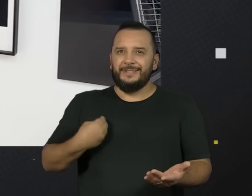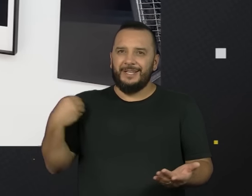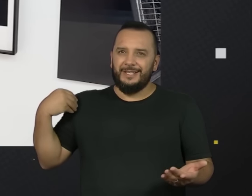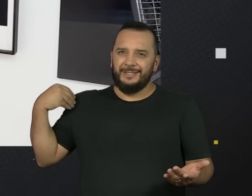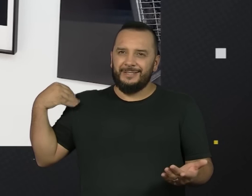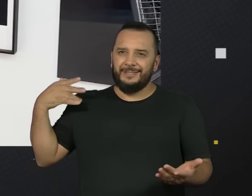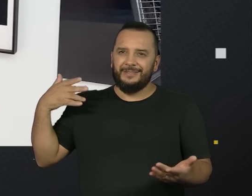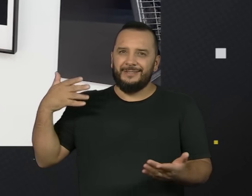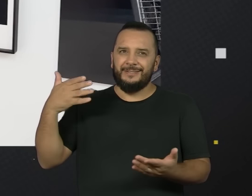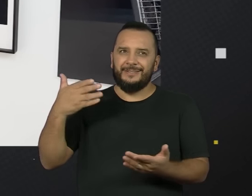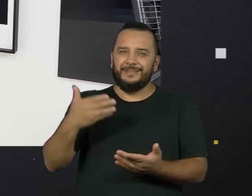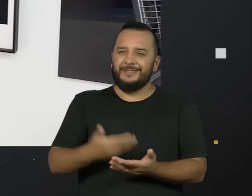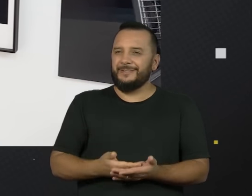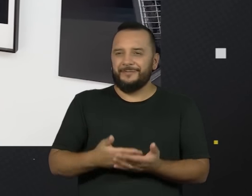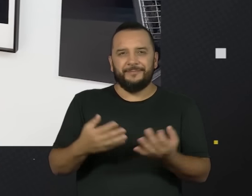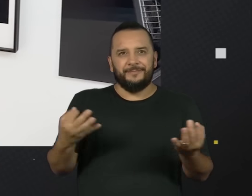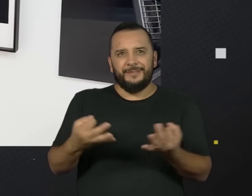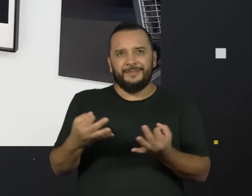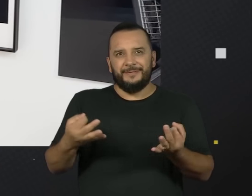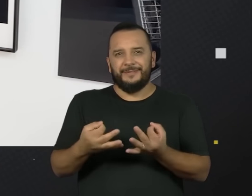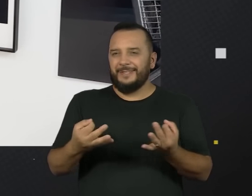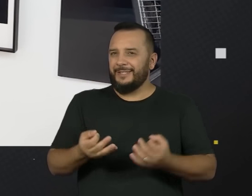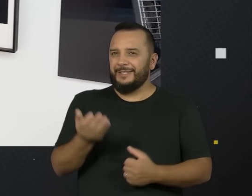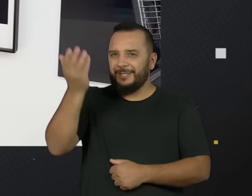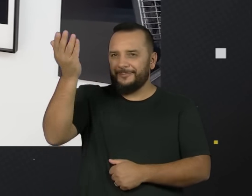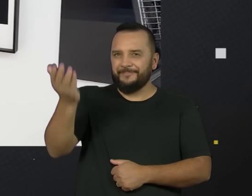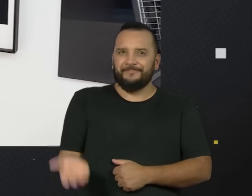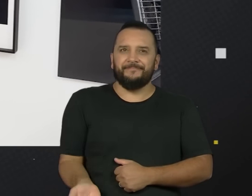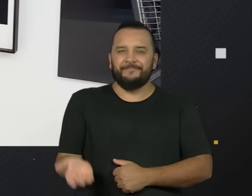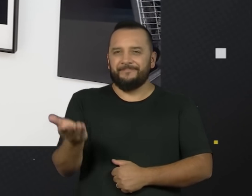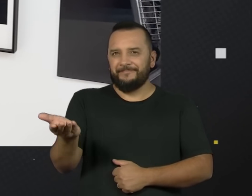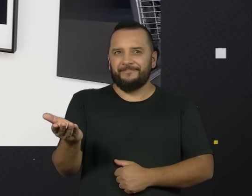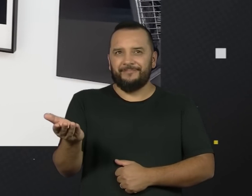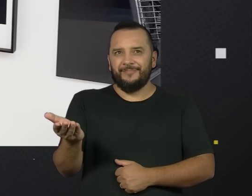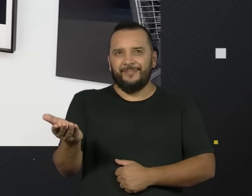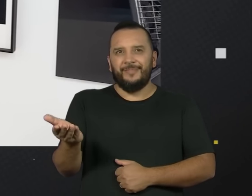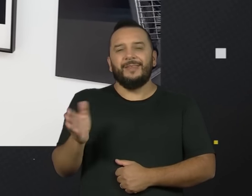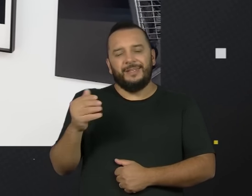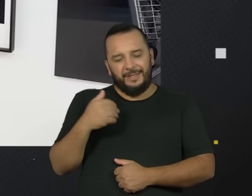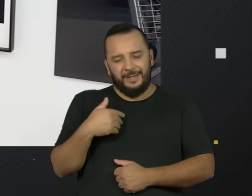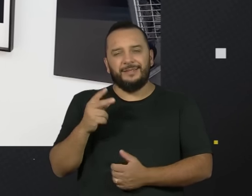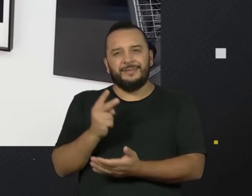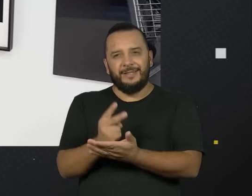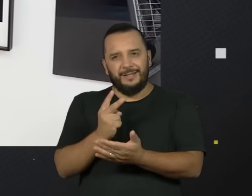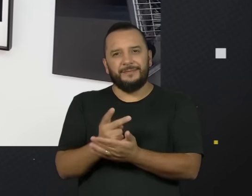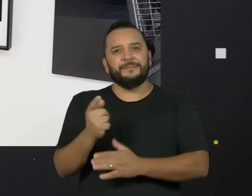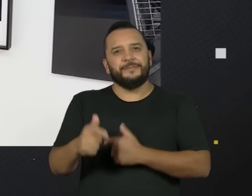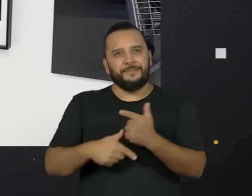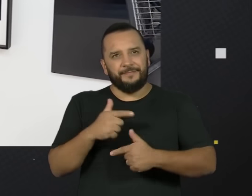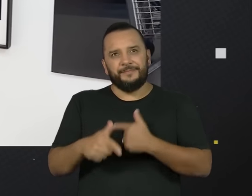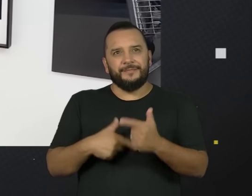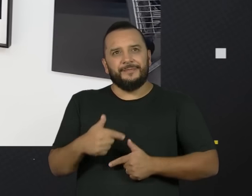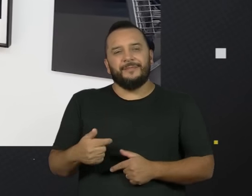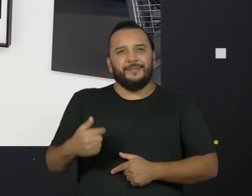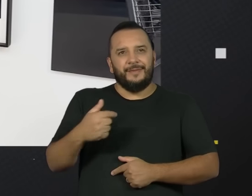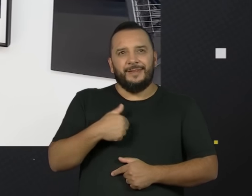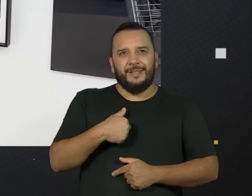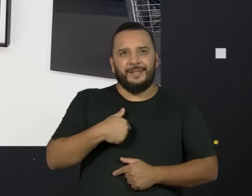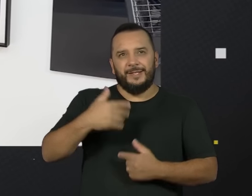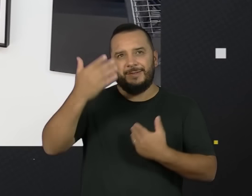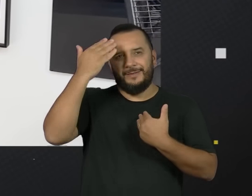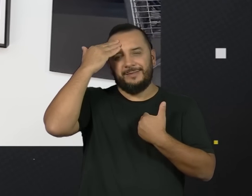assim irretocável sobre todos os aspectos e muito produtiva. Eu sou muito grato